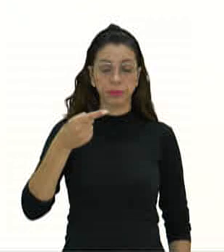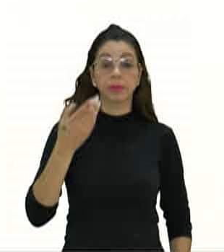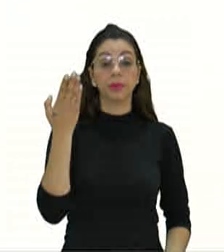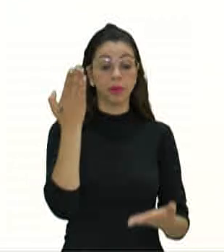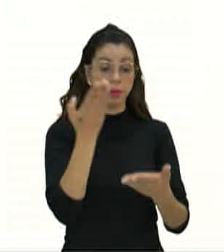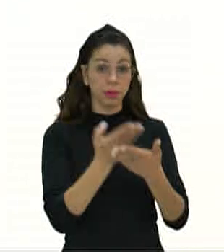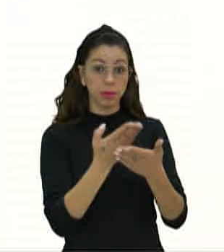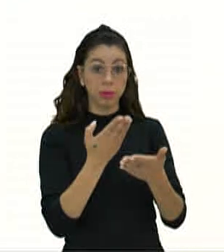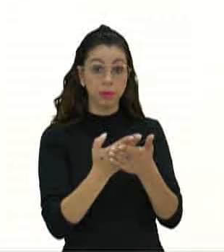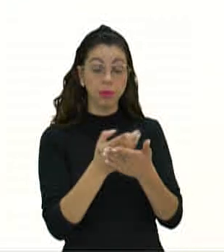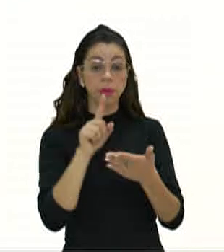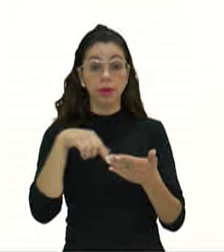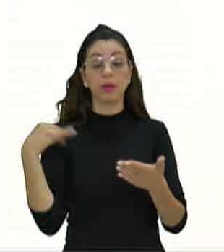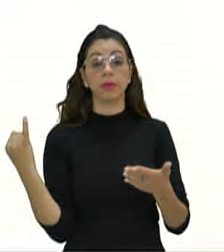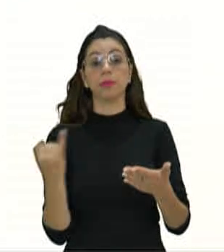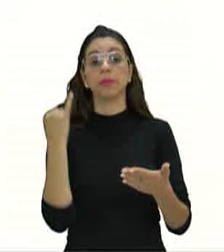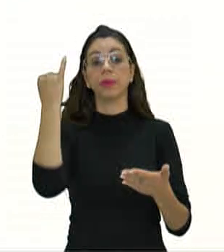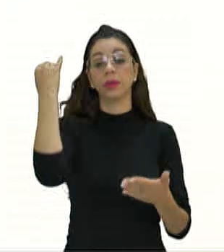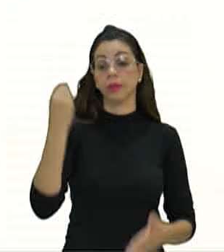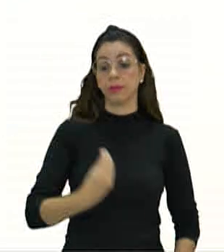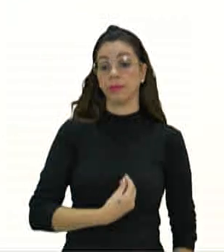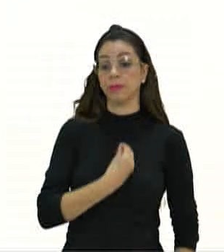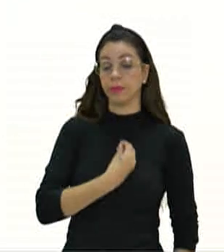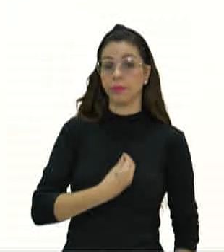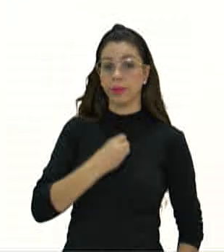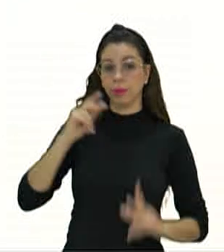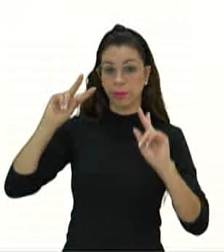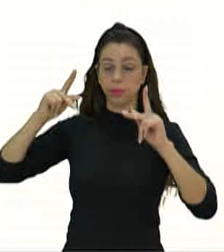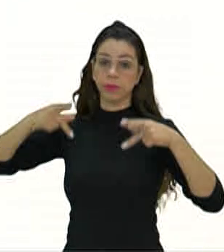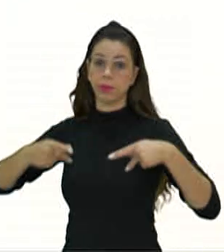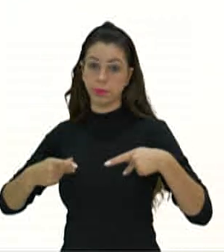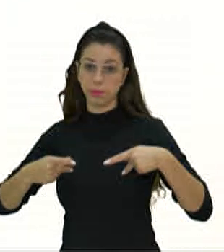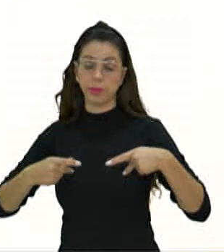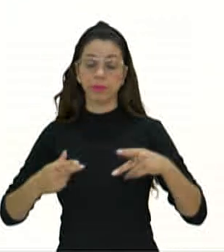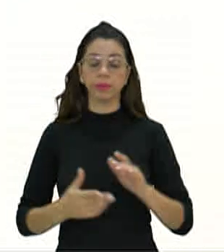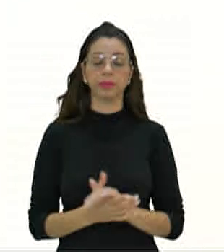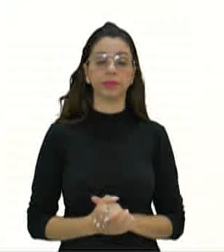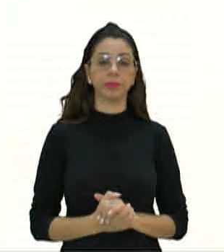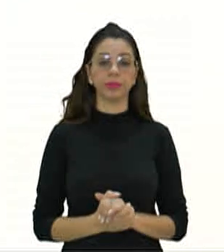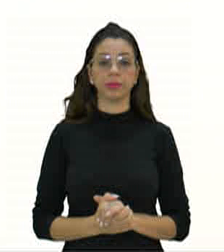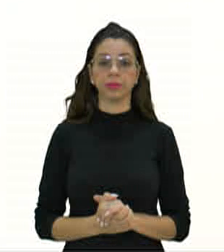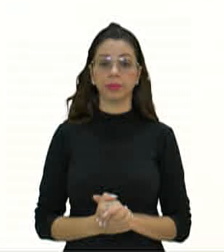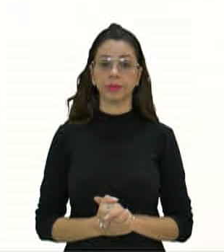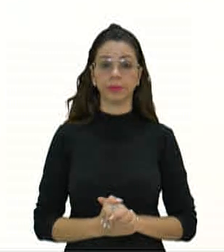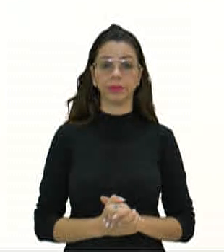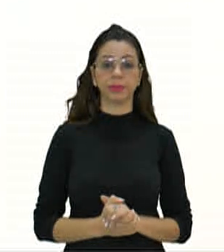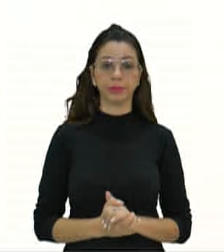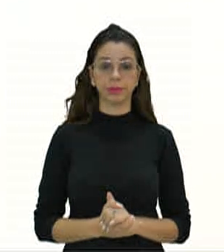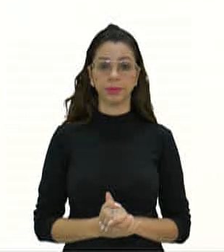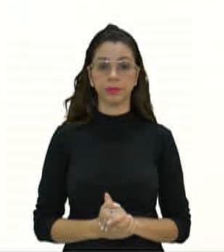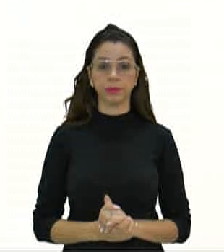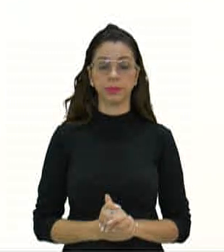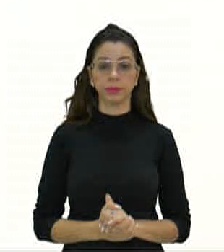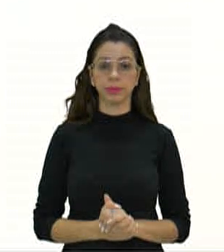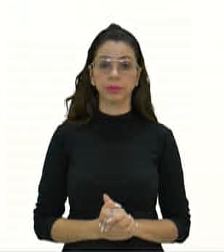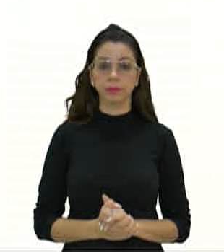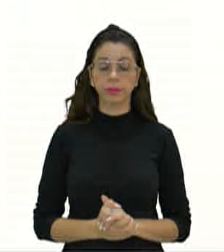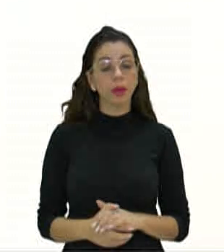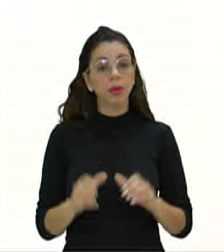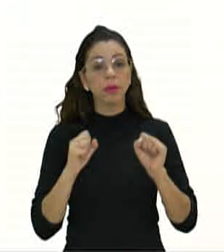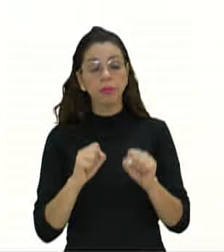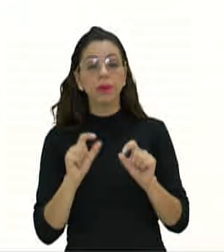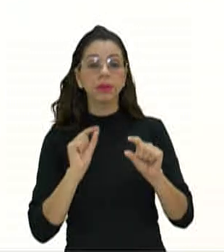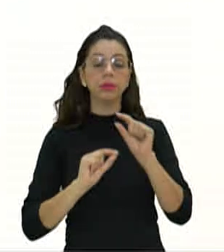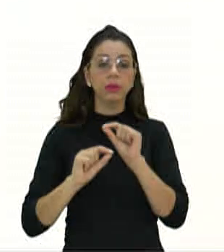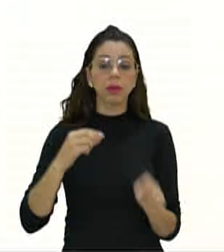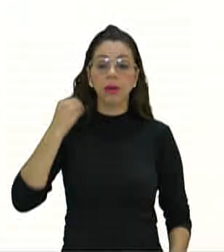Estudar é essencial para a sobrevivência da raça humana. 2. Can we learn from previous experience? Nós podemos aprender das